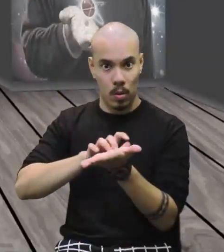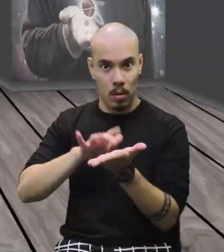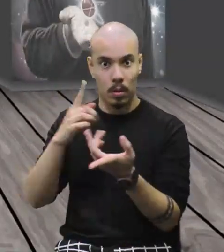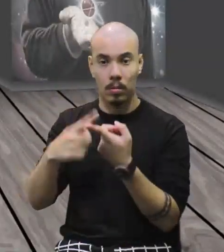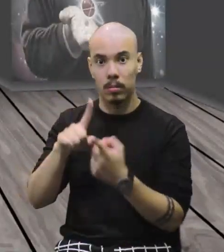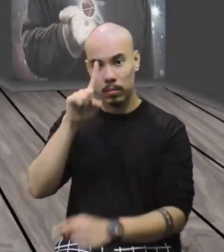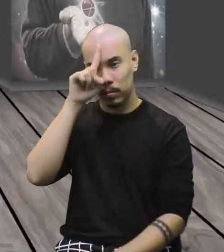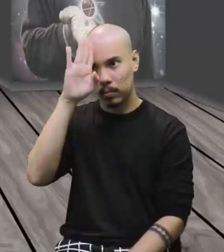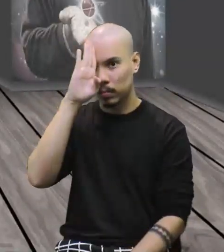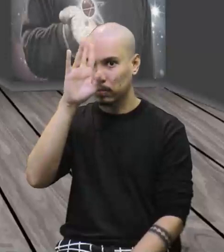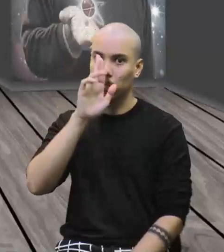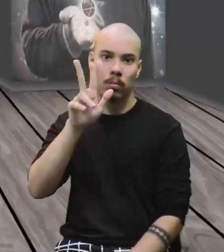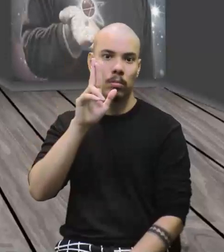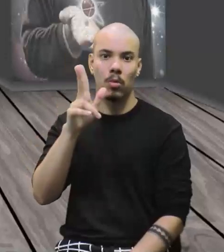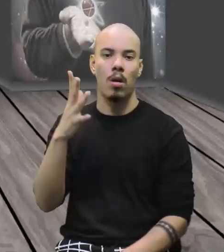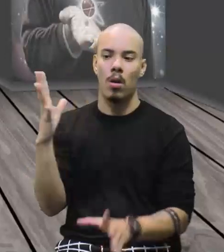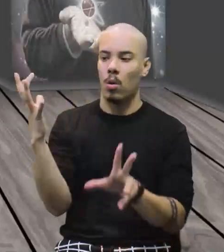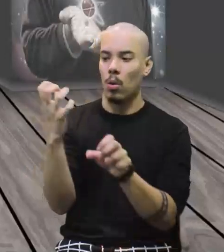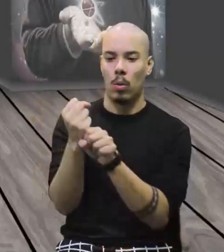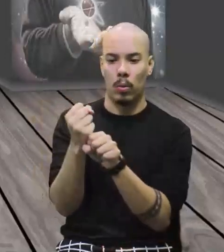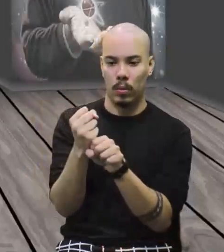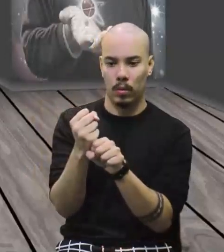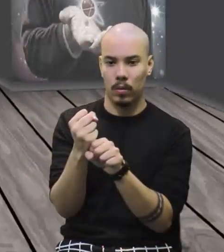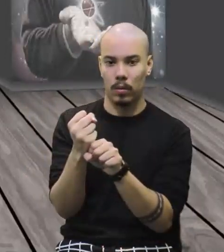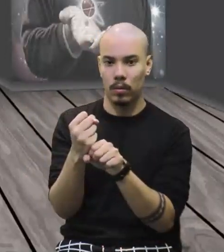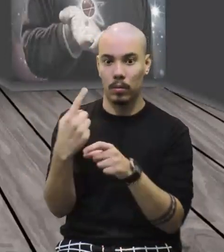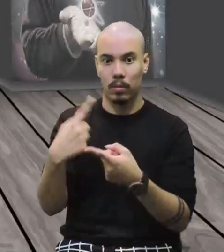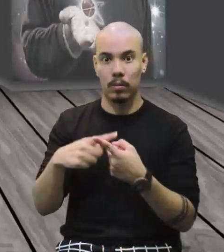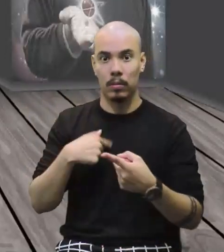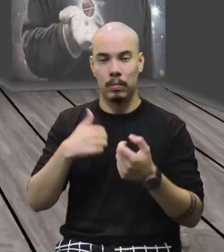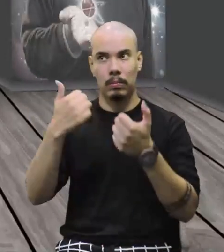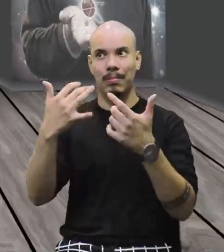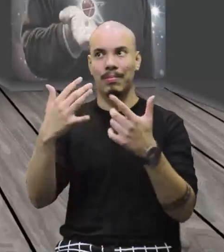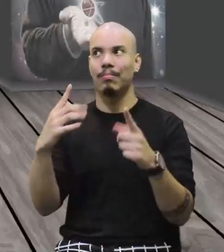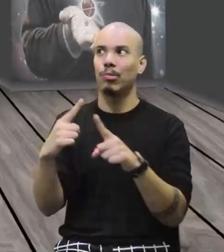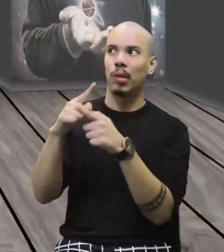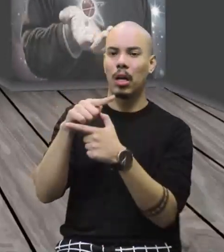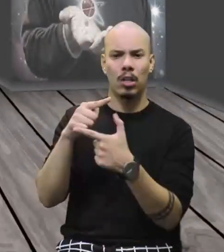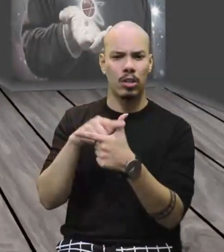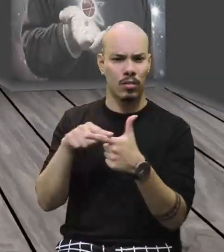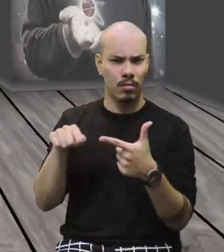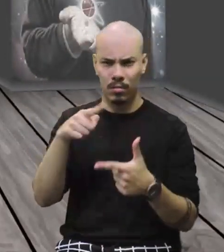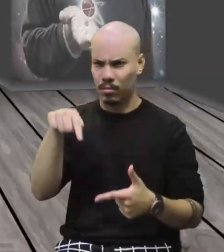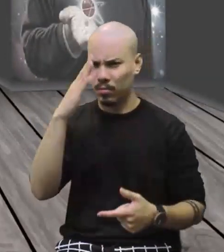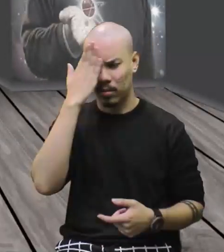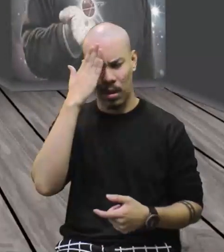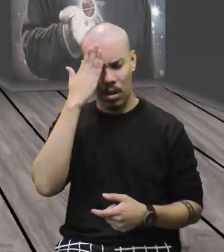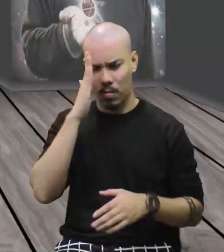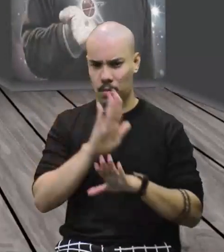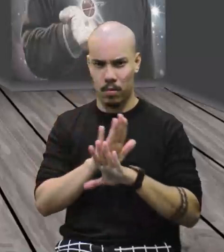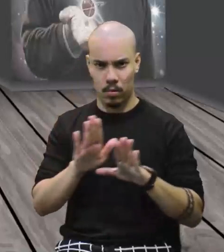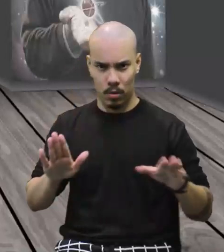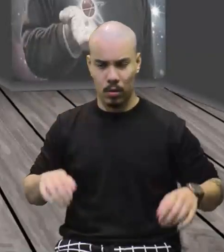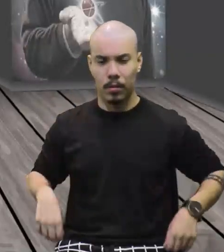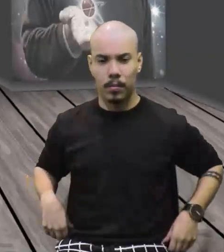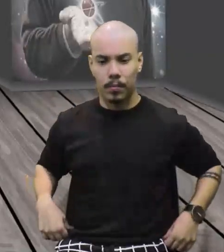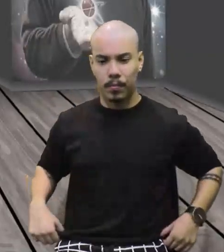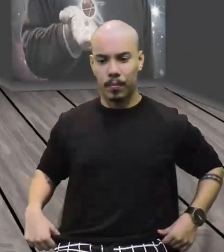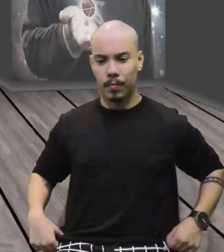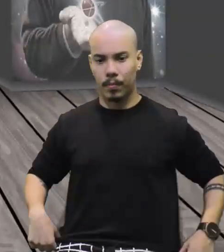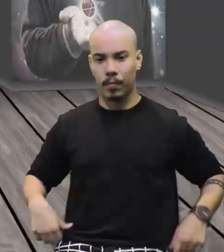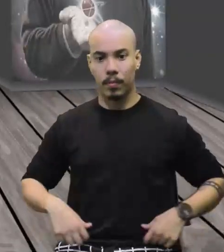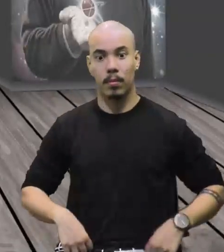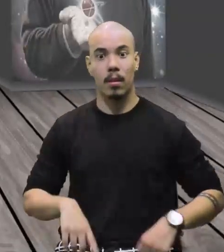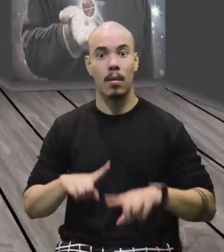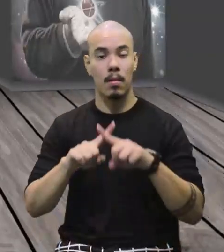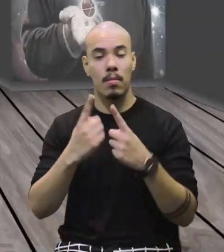é fazer as contas. E conta que eu falo assim, né? Multiplicar, dividir, isso aí vocês vão fazer tranquilamente. Tiver o um número com vírgula.